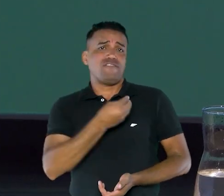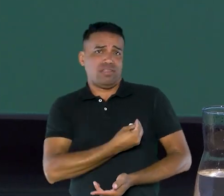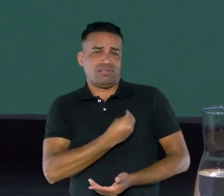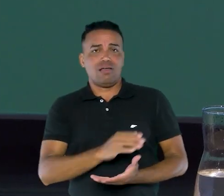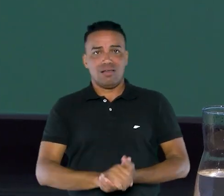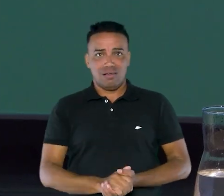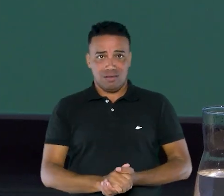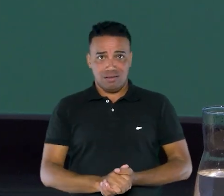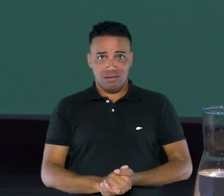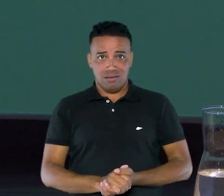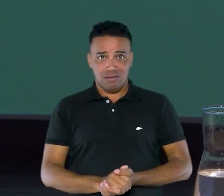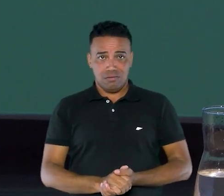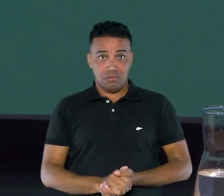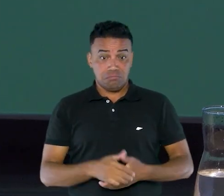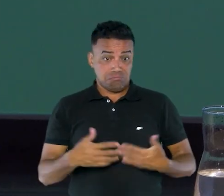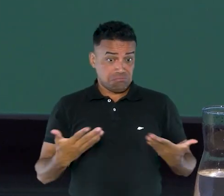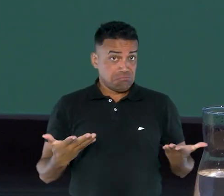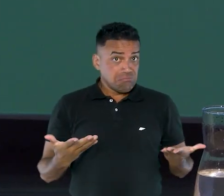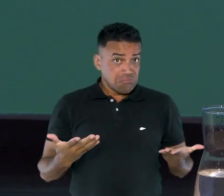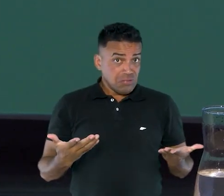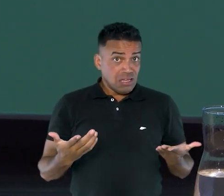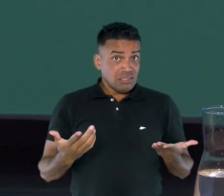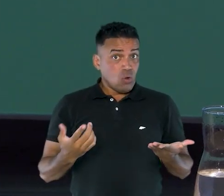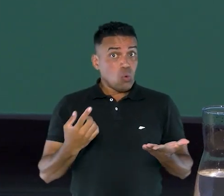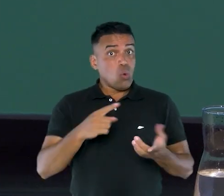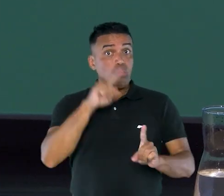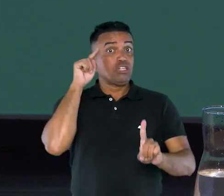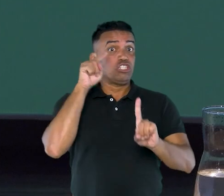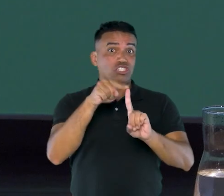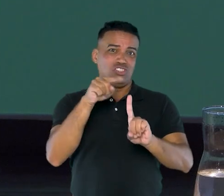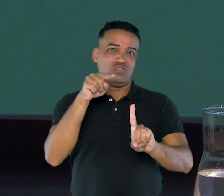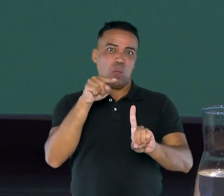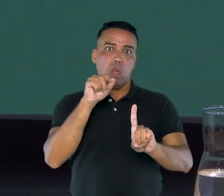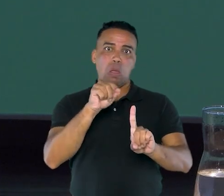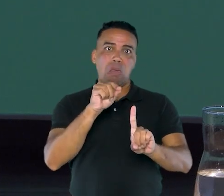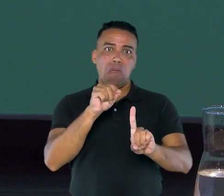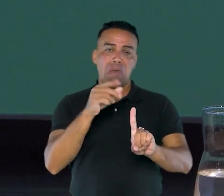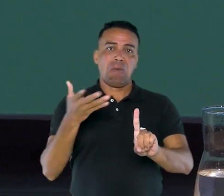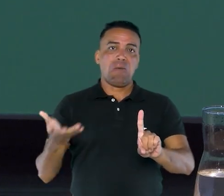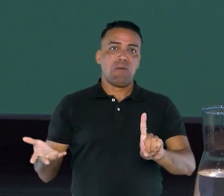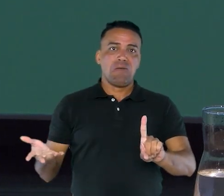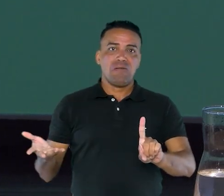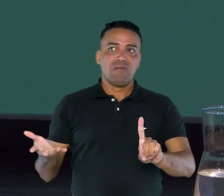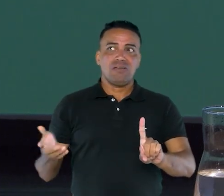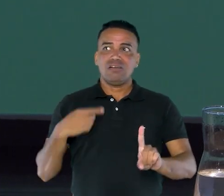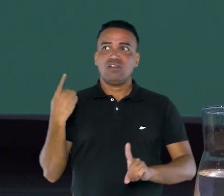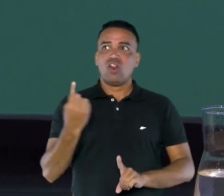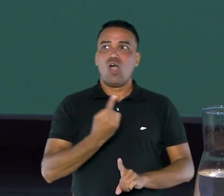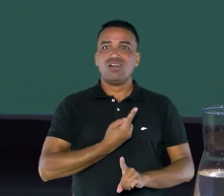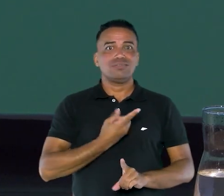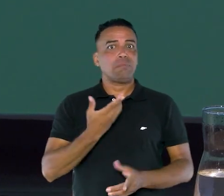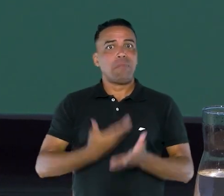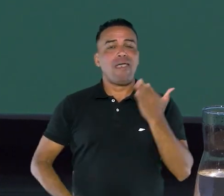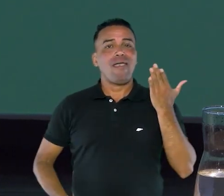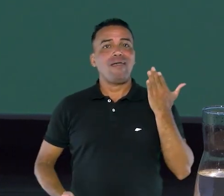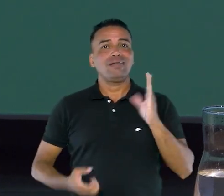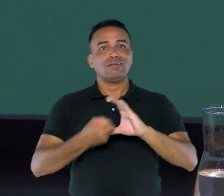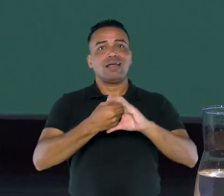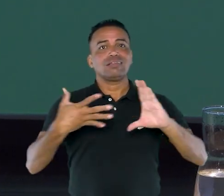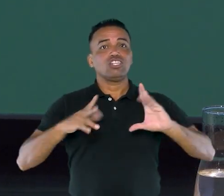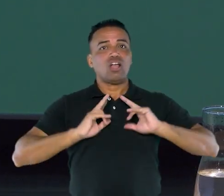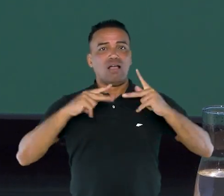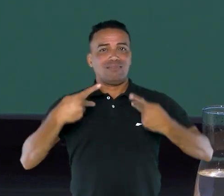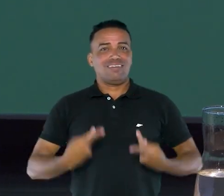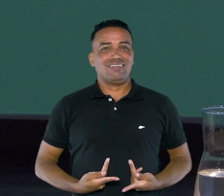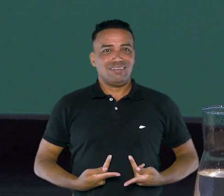custo, a gente objetifica, né? A gente deixa de humanizar.